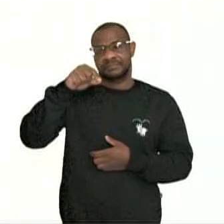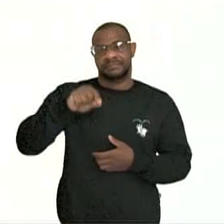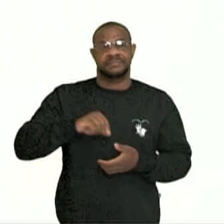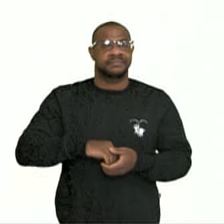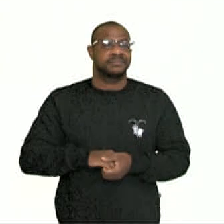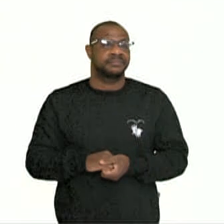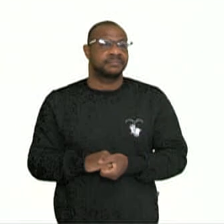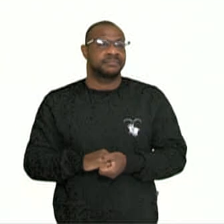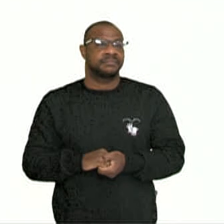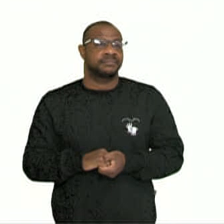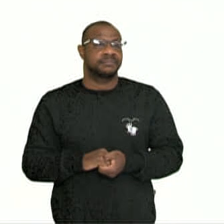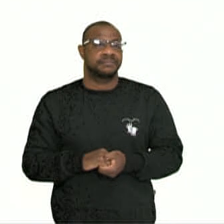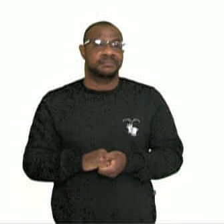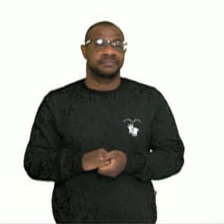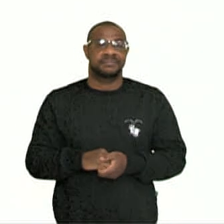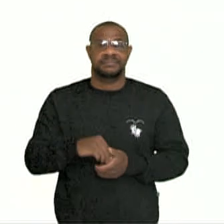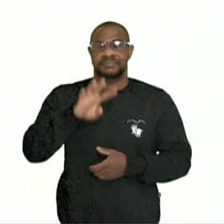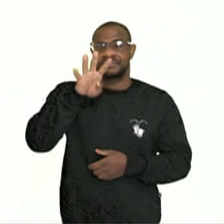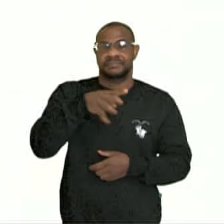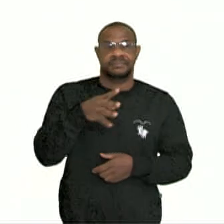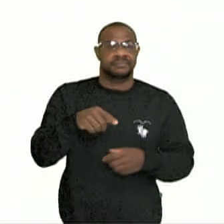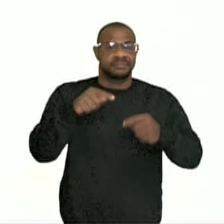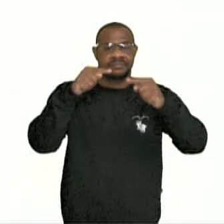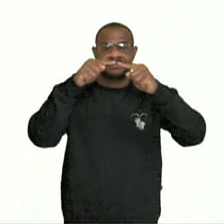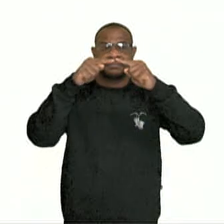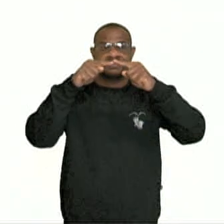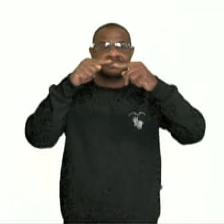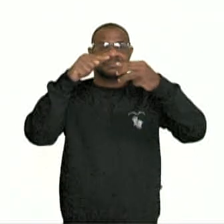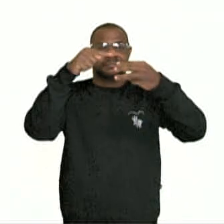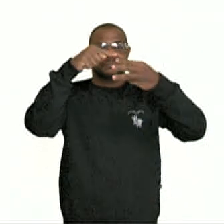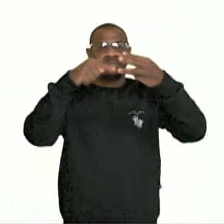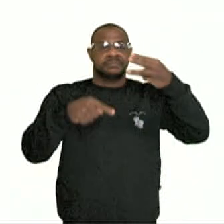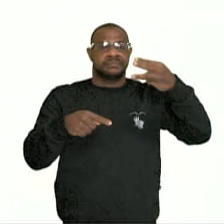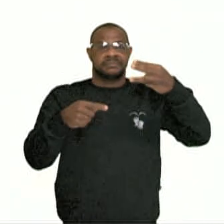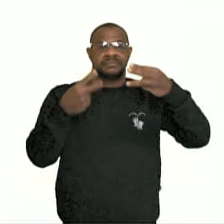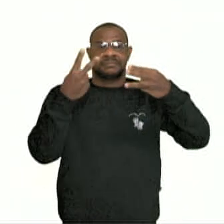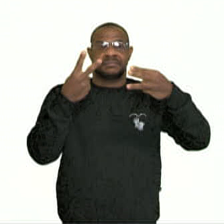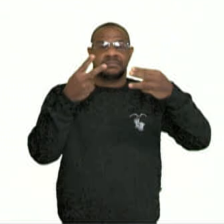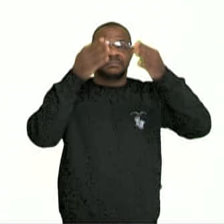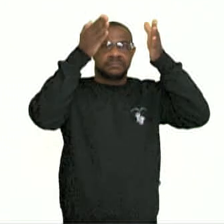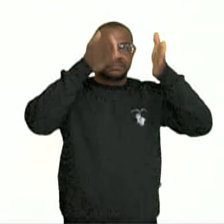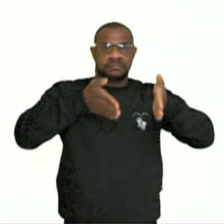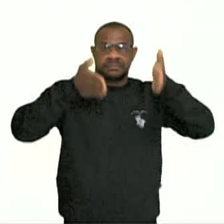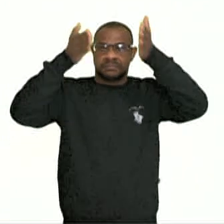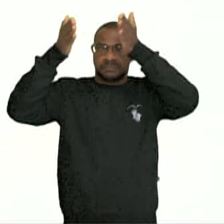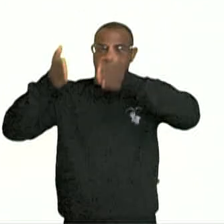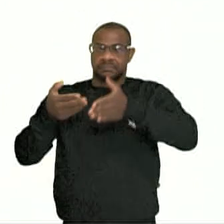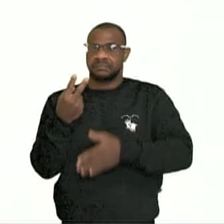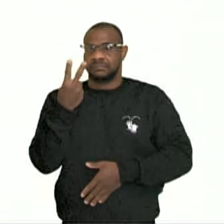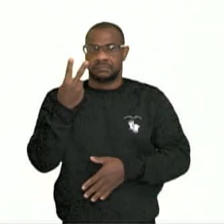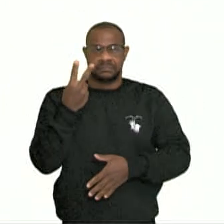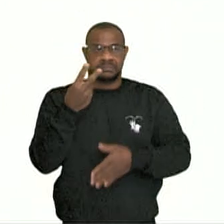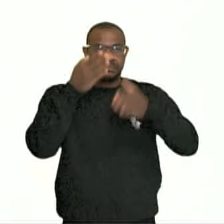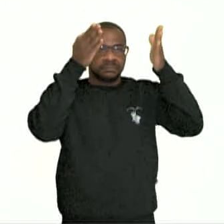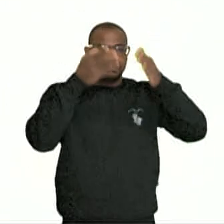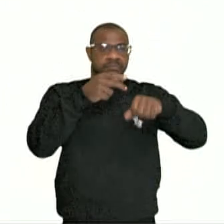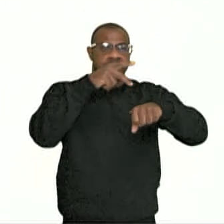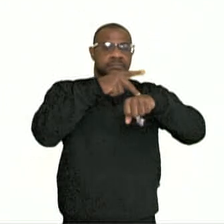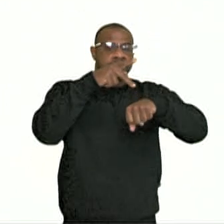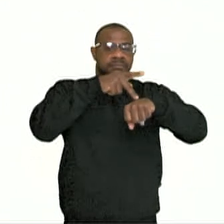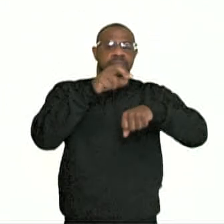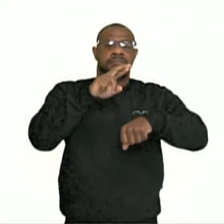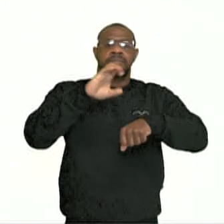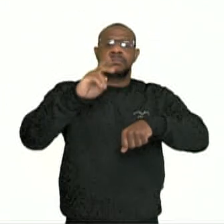olha lá. A nossa tabela tem duas colunas. A primeira coluna é a rocha. A